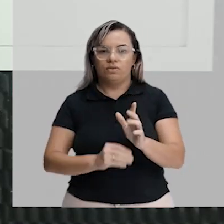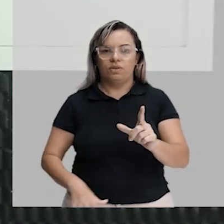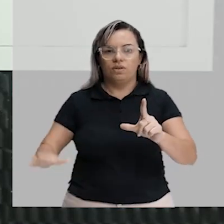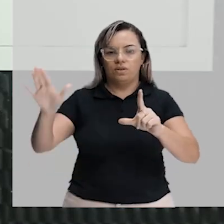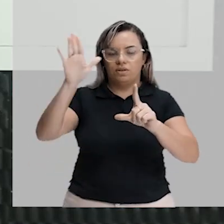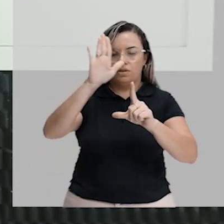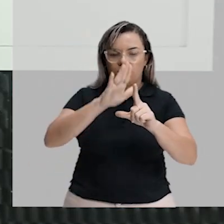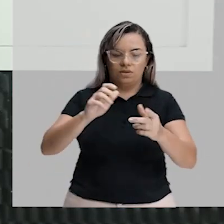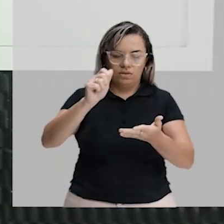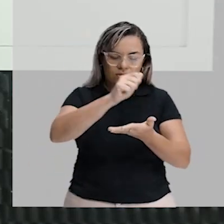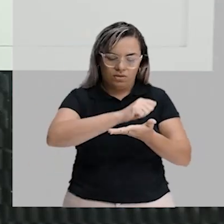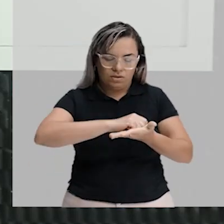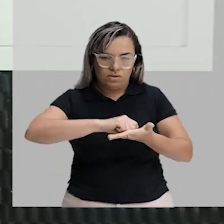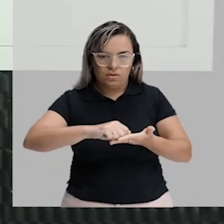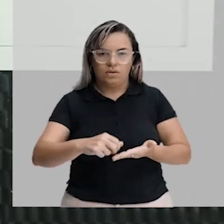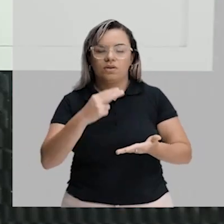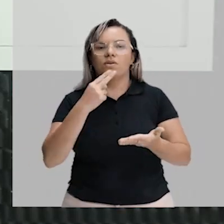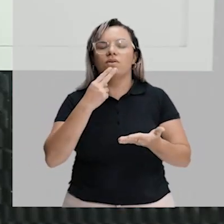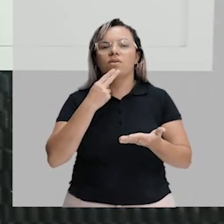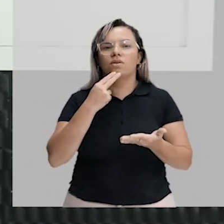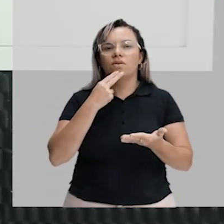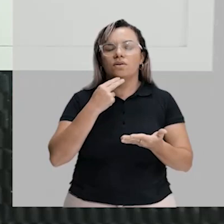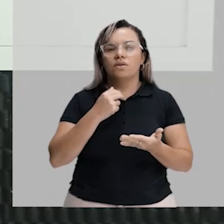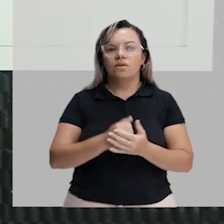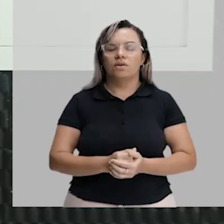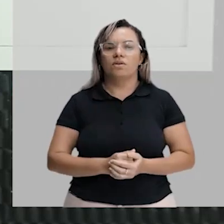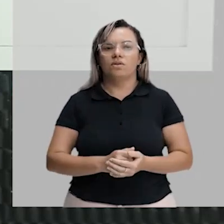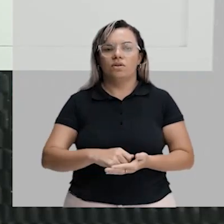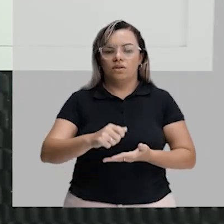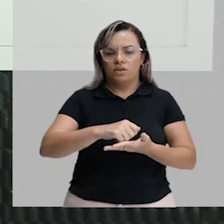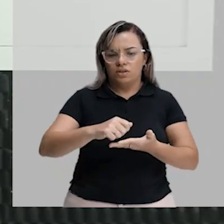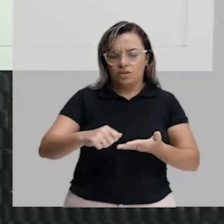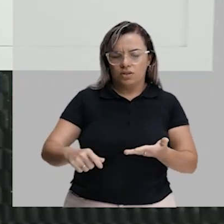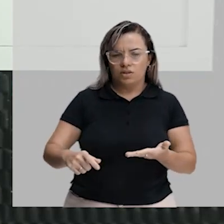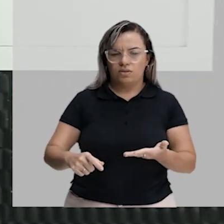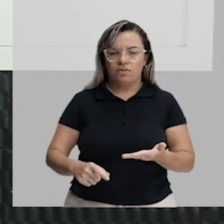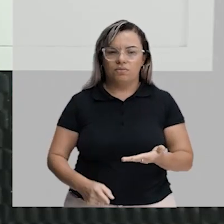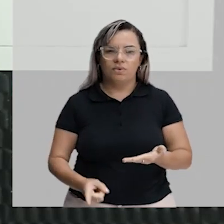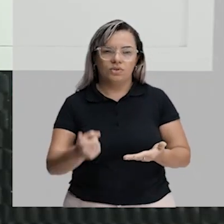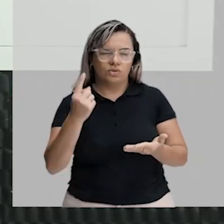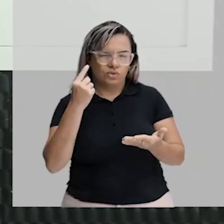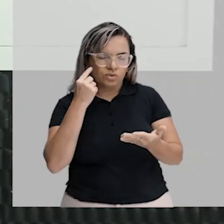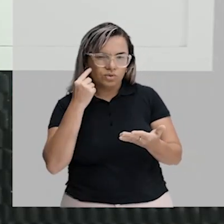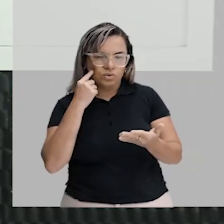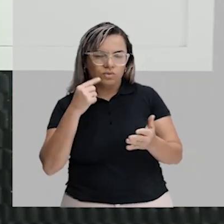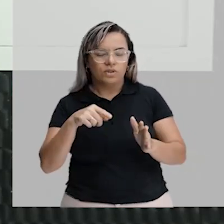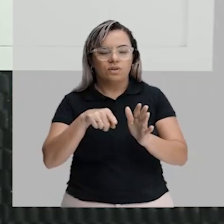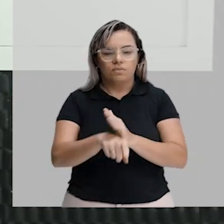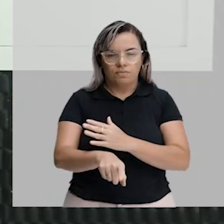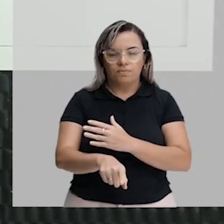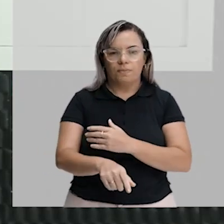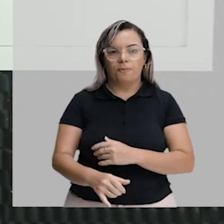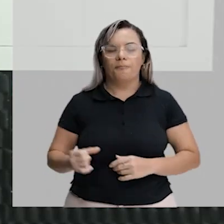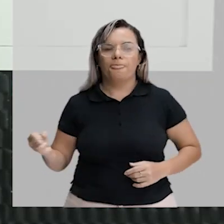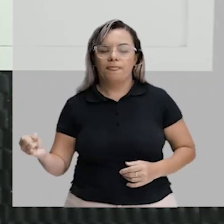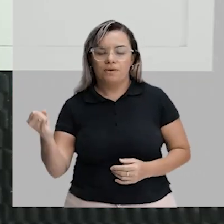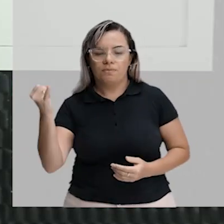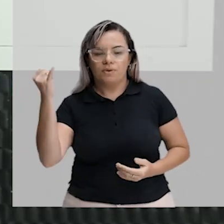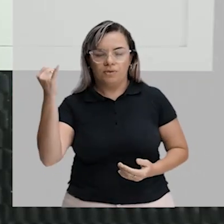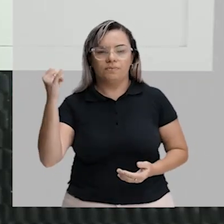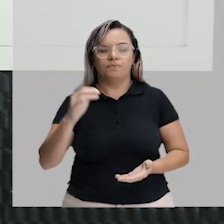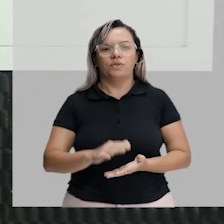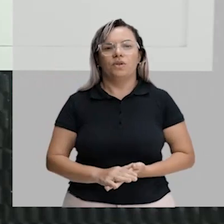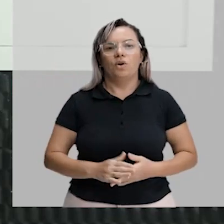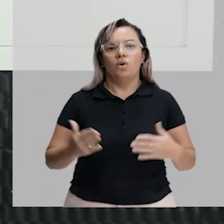disposição, tá? Comente, mande dúvida, isso é importante, Então, hoje a gente vai dar continuidade ao estudo do